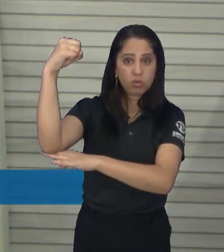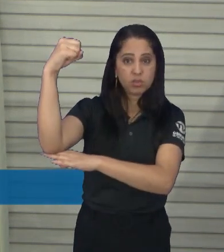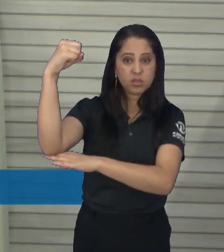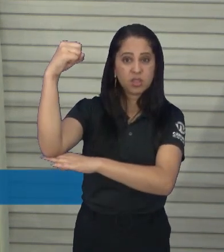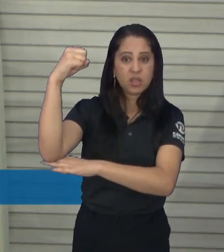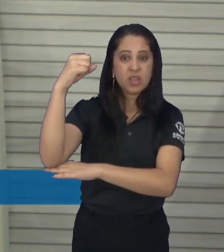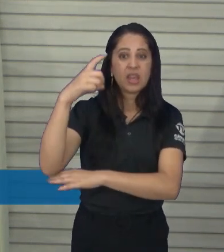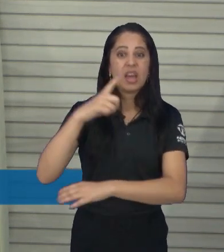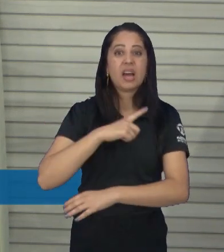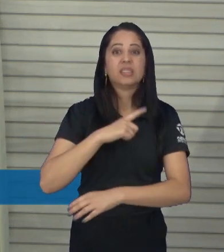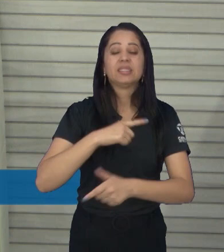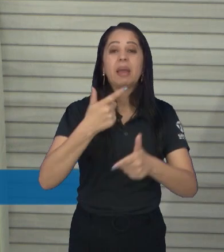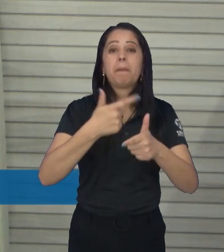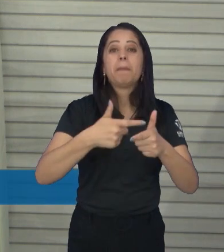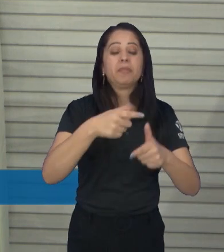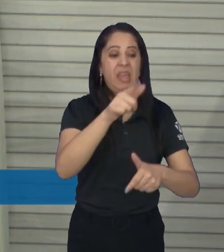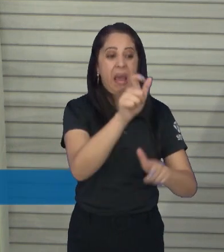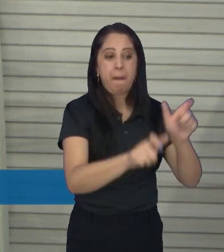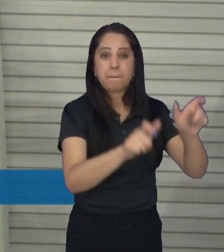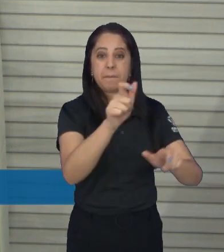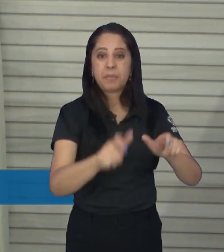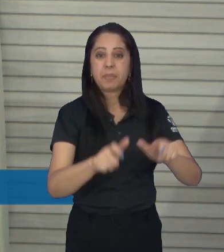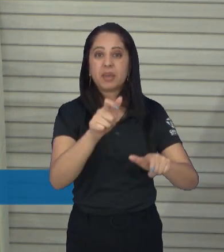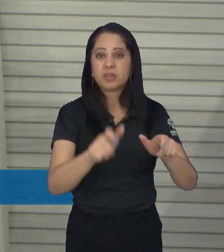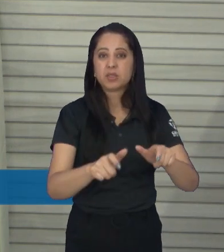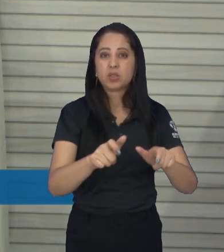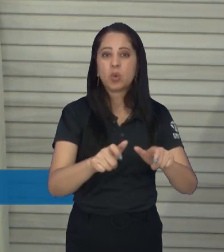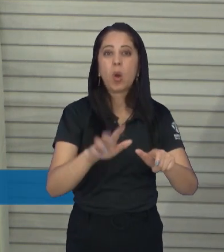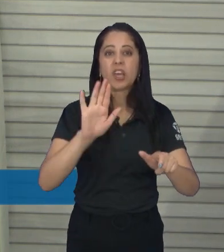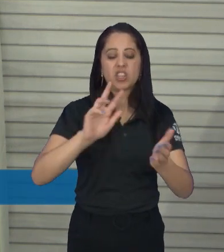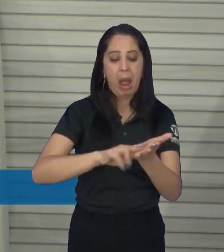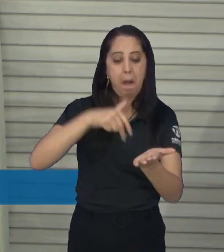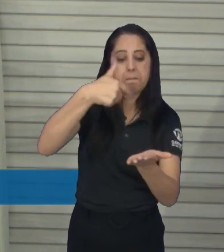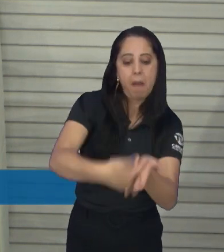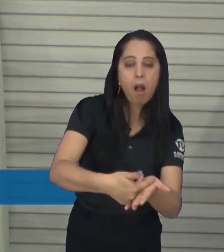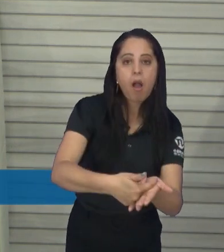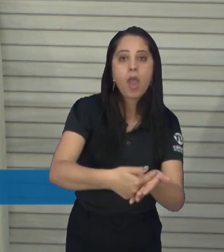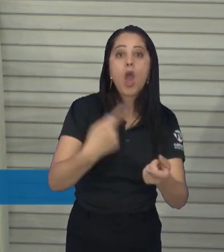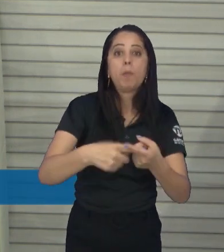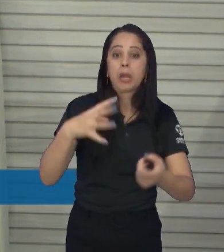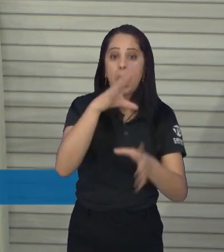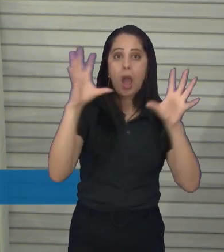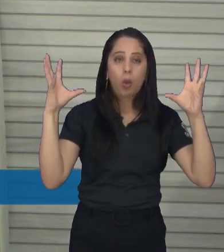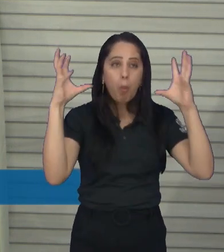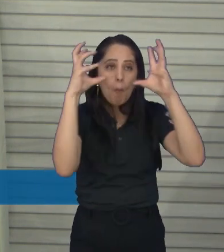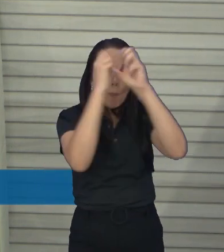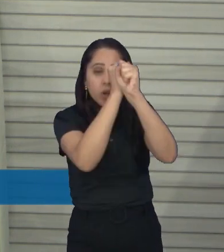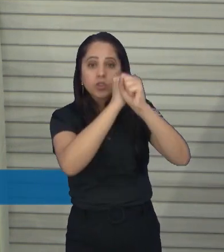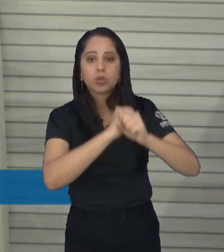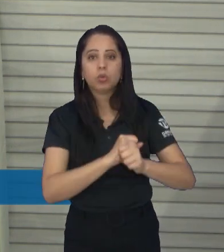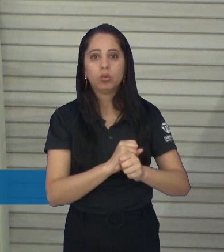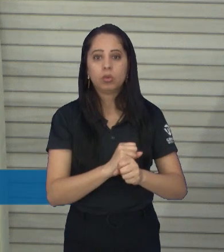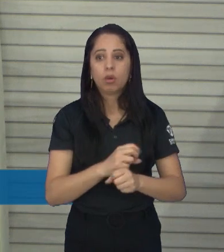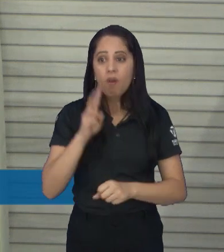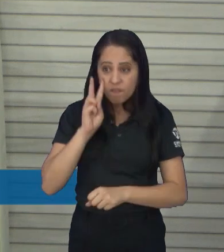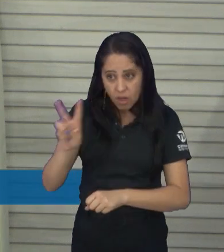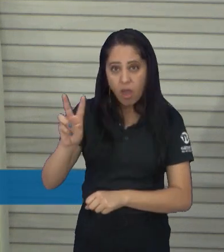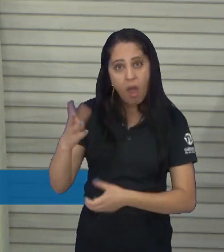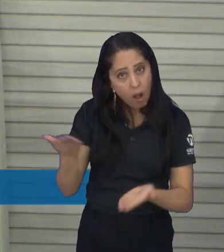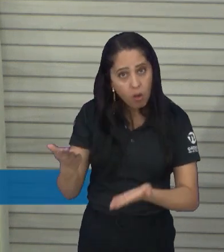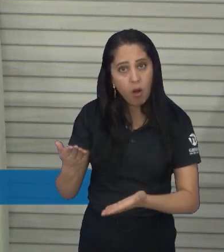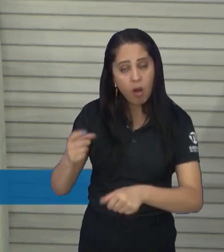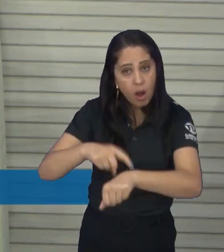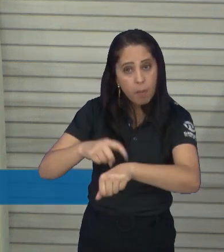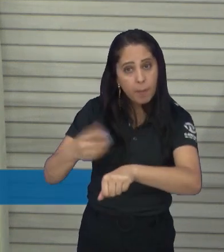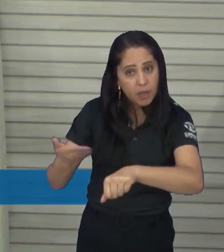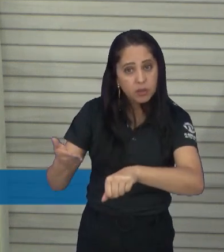lá que quebrou chegou quebra perna porque tá na escura vocês podem descer agora nesse momento olhar lá